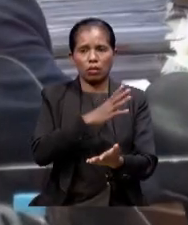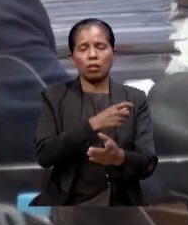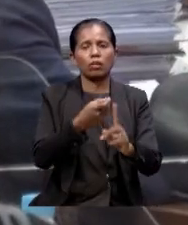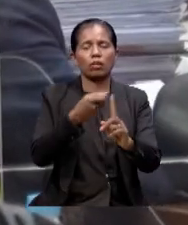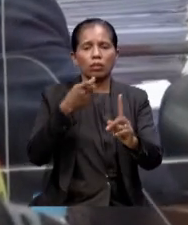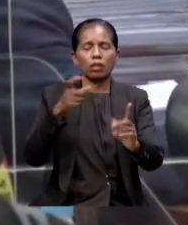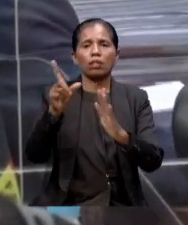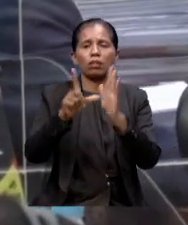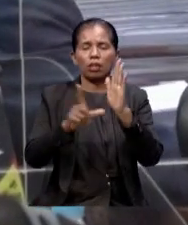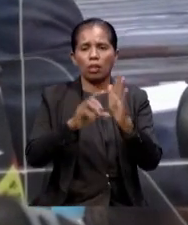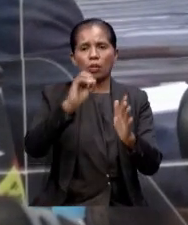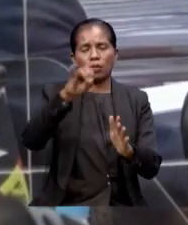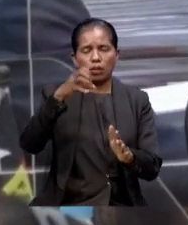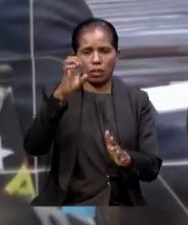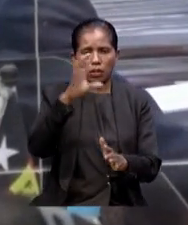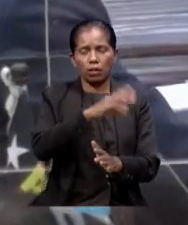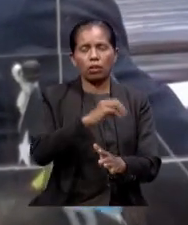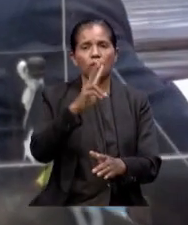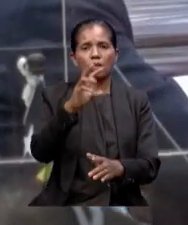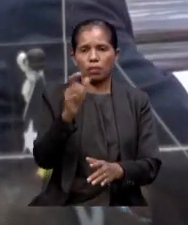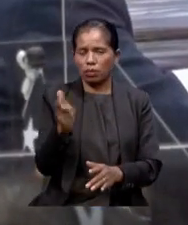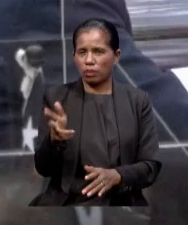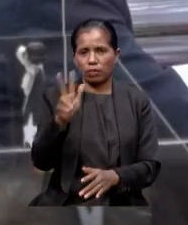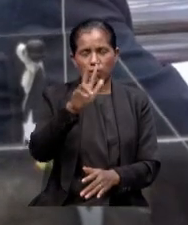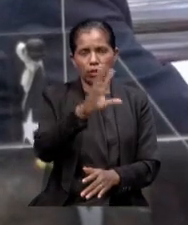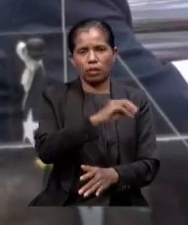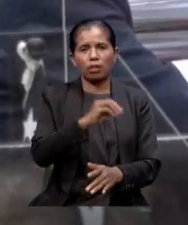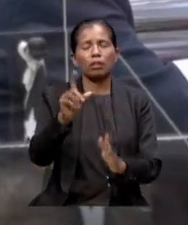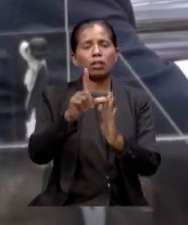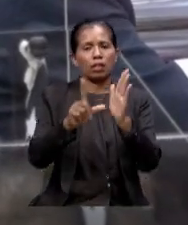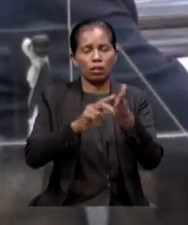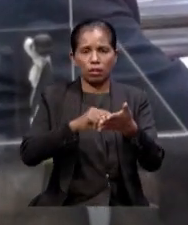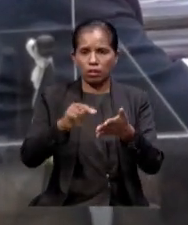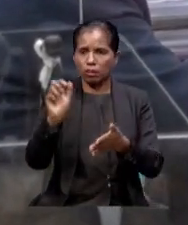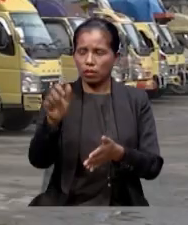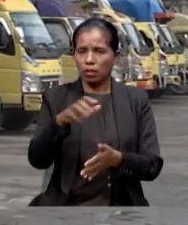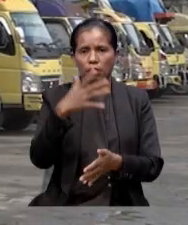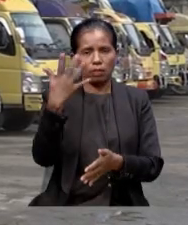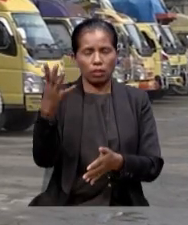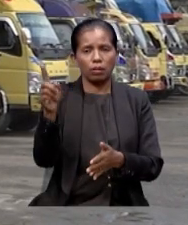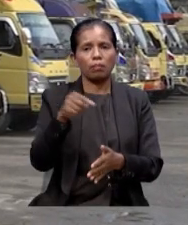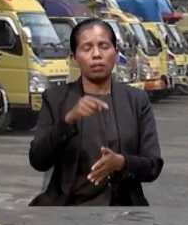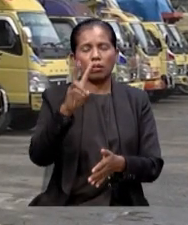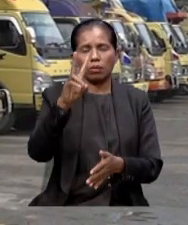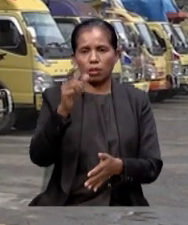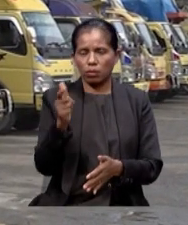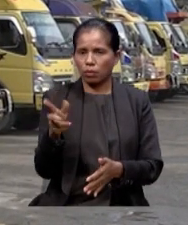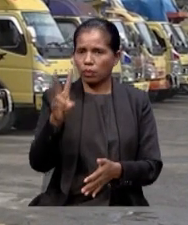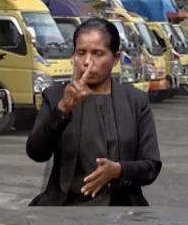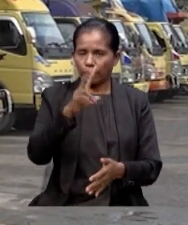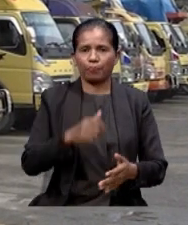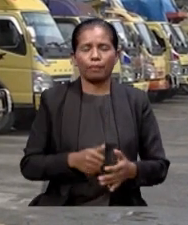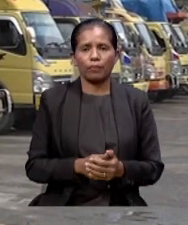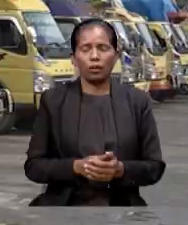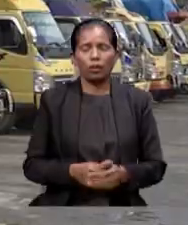russi lei orçamento geral estado rinruaru anulo recentolo, lei número sanulo recent lima barra rinruaru anulo recent rua.